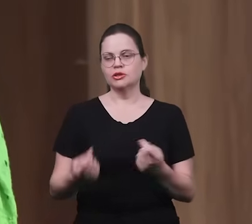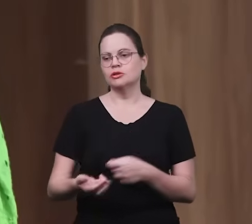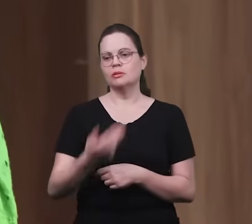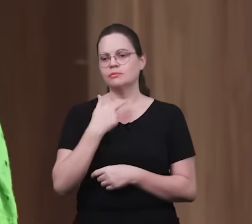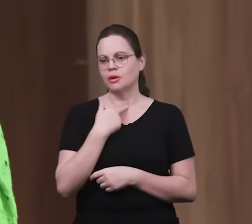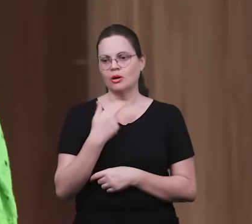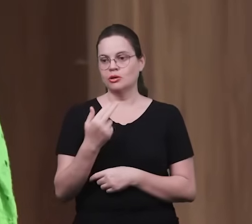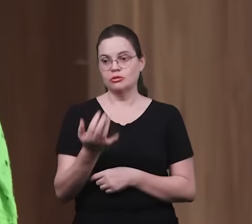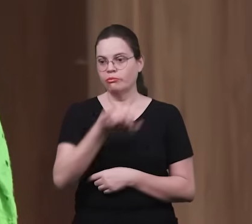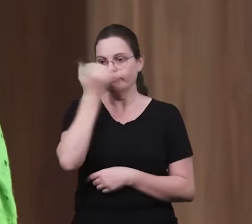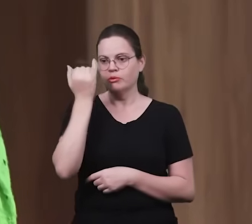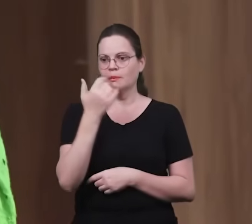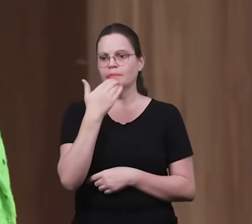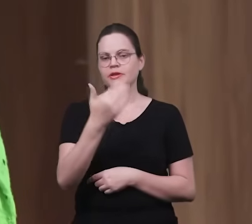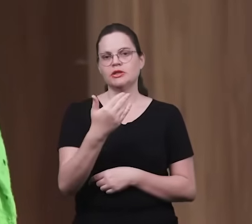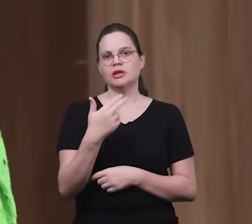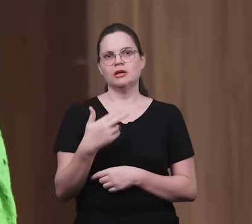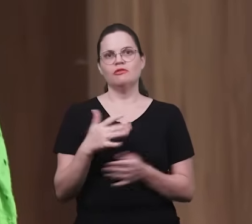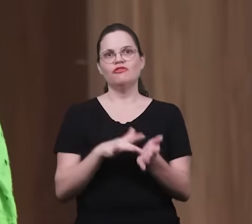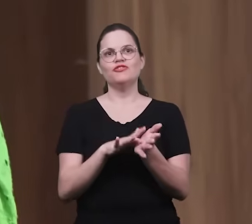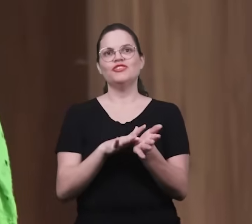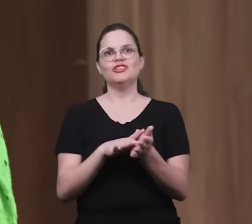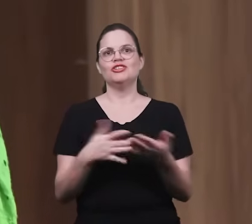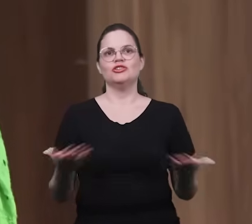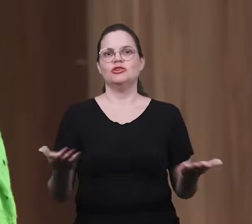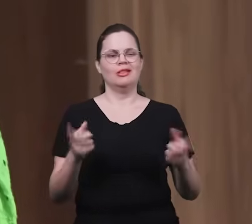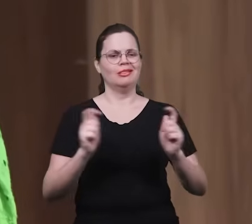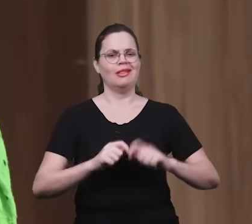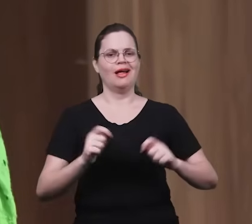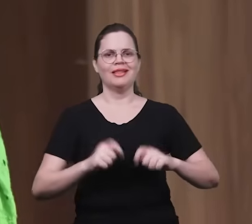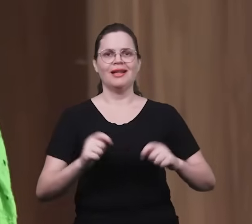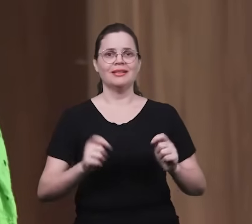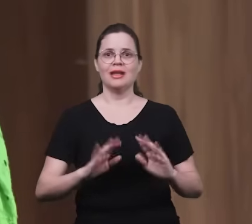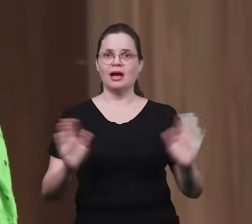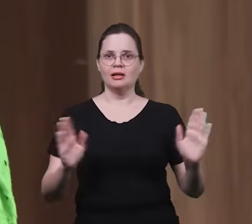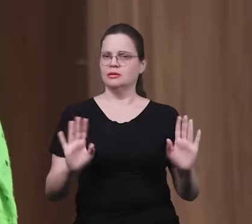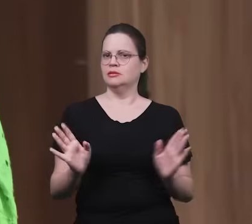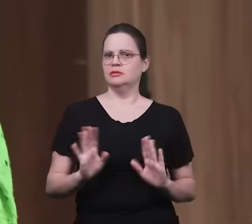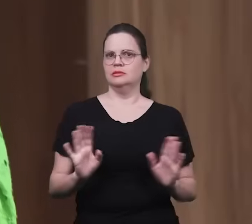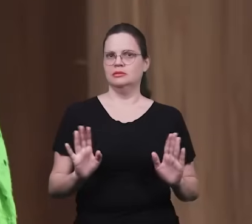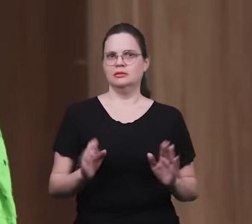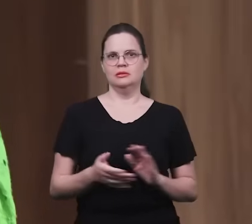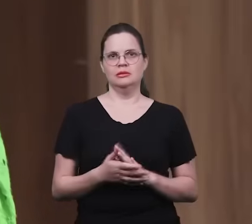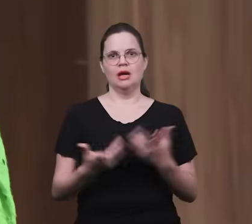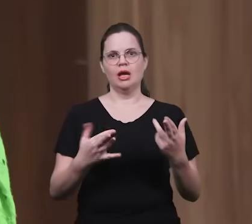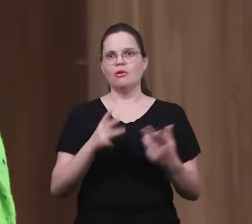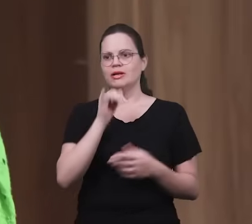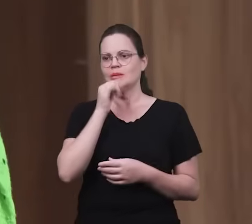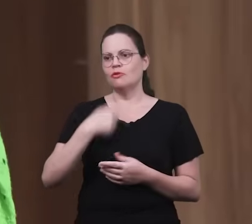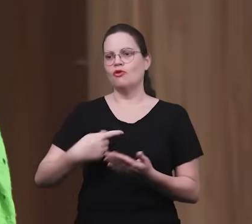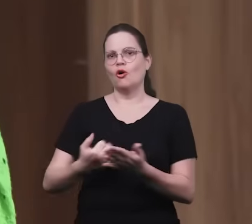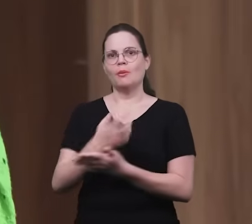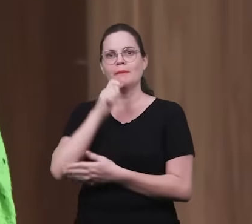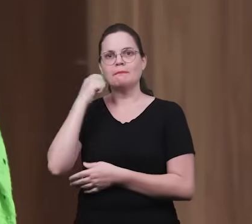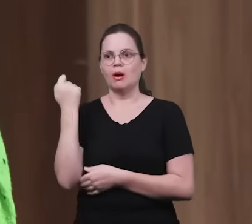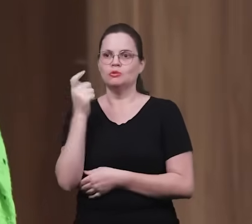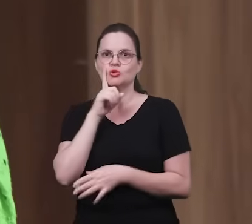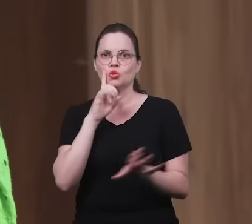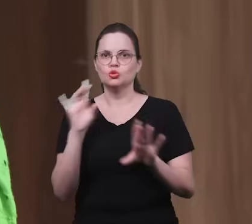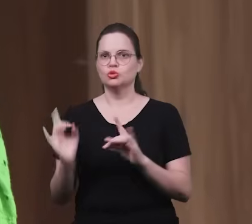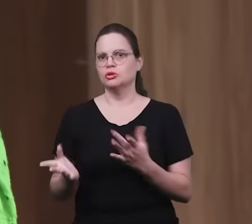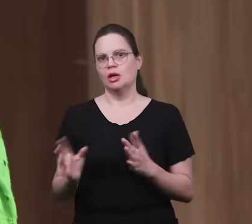não pode simplesmente fingir que ela é possível, acessível, assim como o pão que a gente come todos os